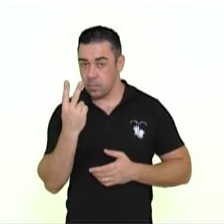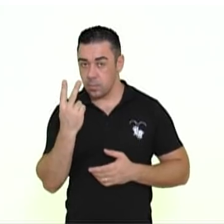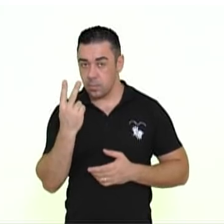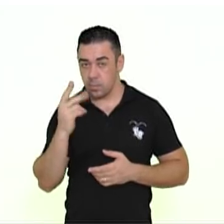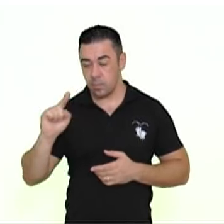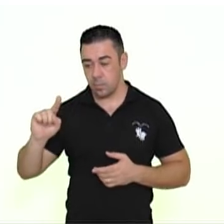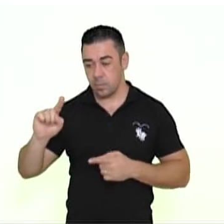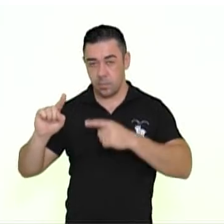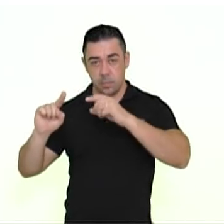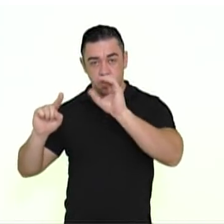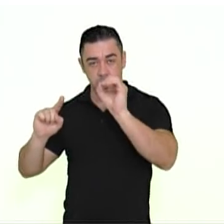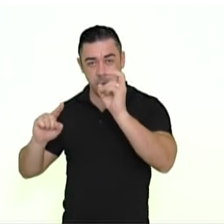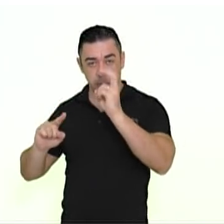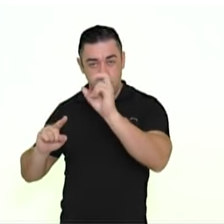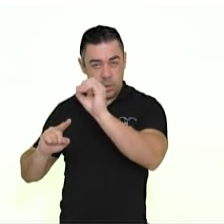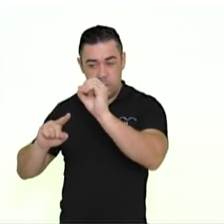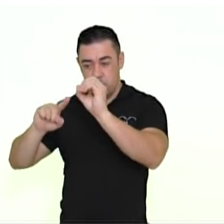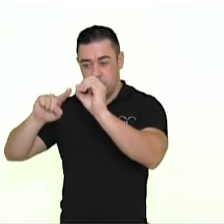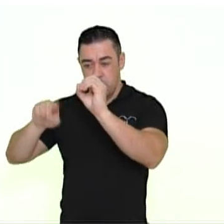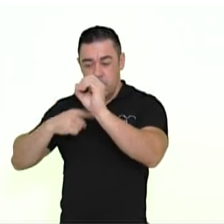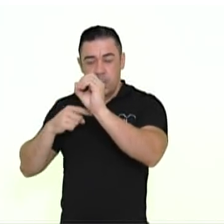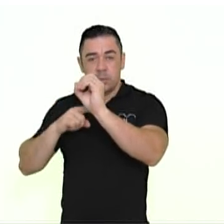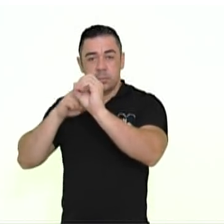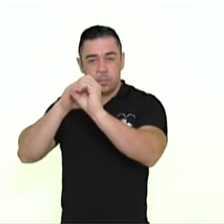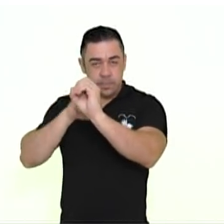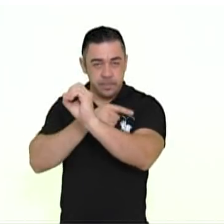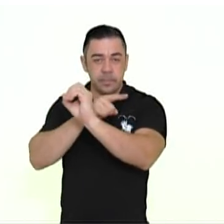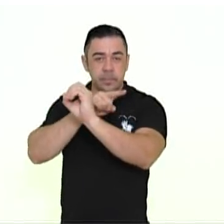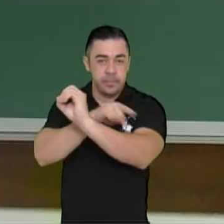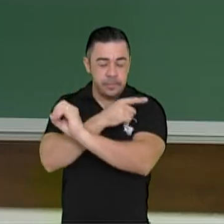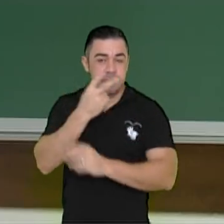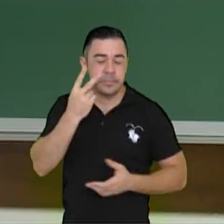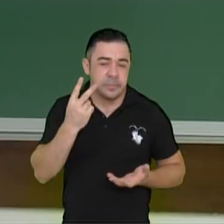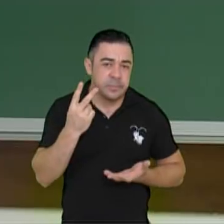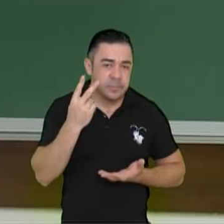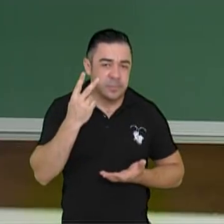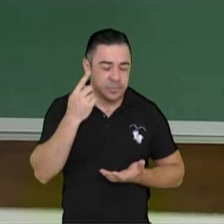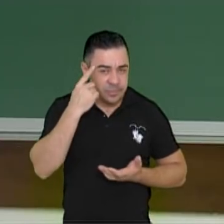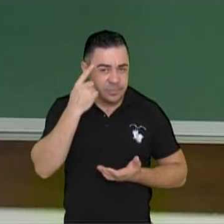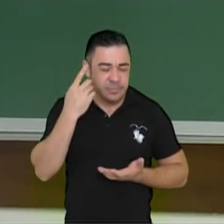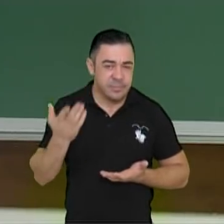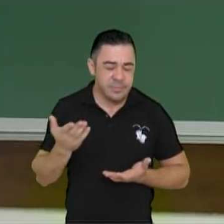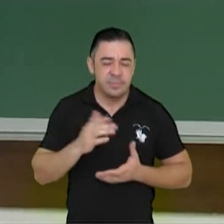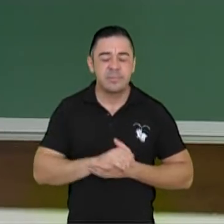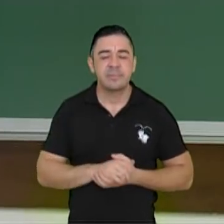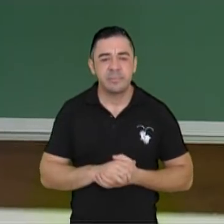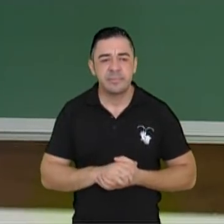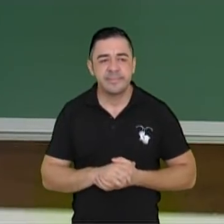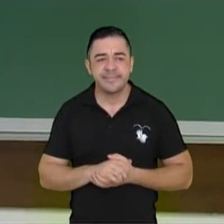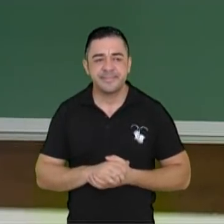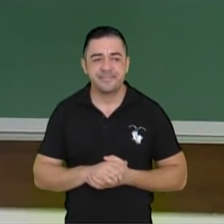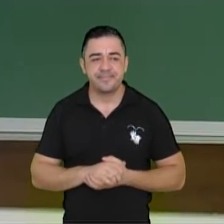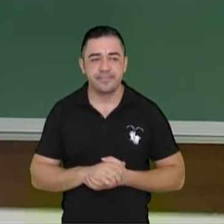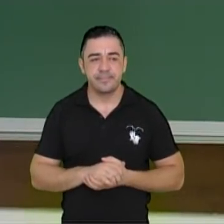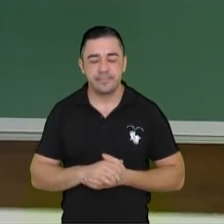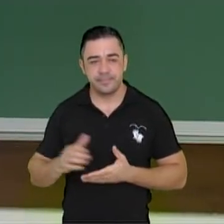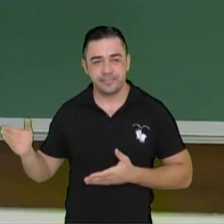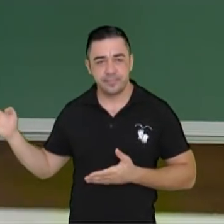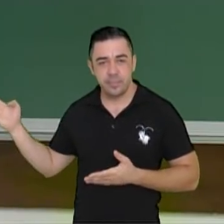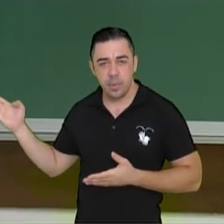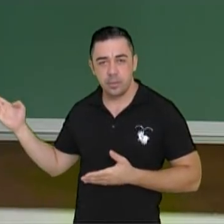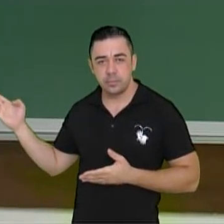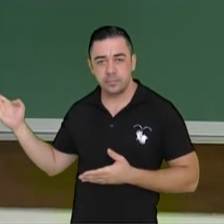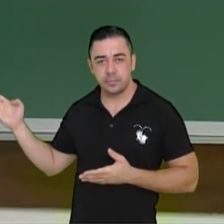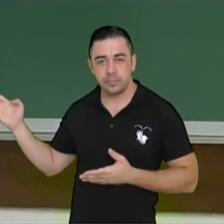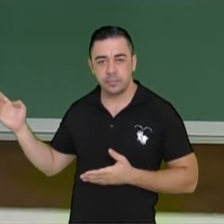nossa vírgula volta para a esquerda 2 casas, porque é uma divisão. Então, a vírgula sai de trás do